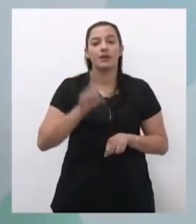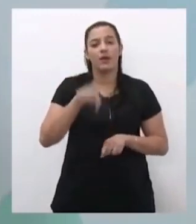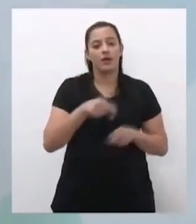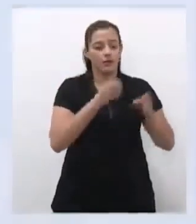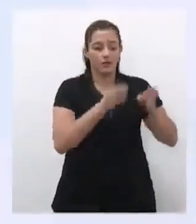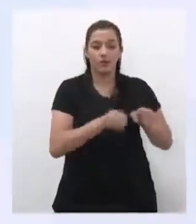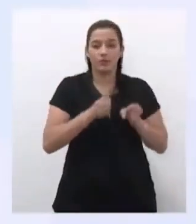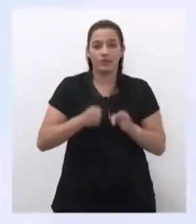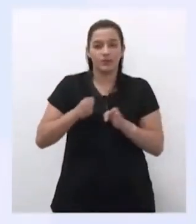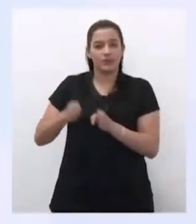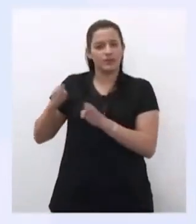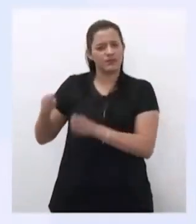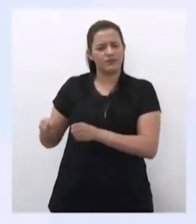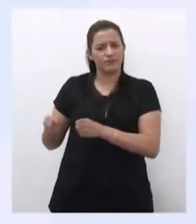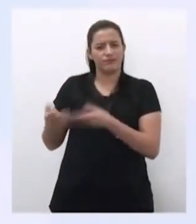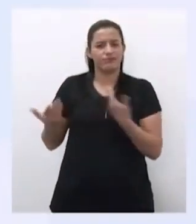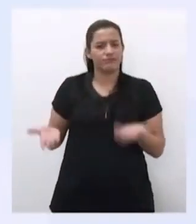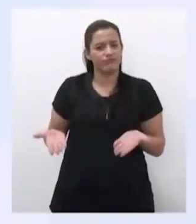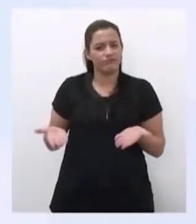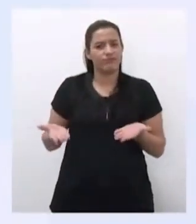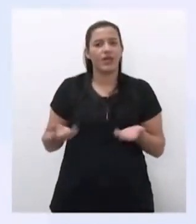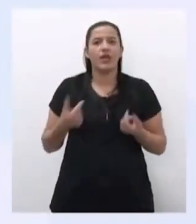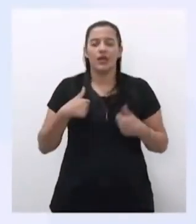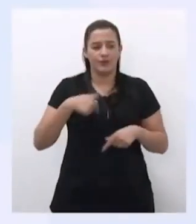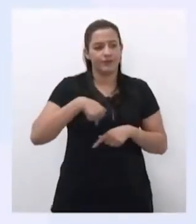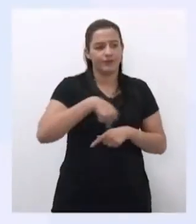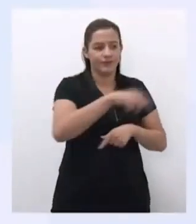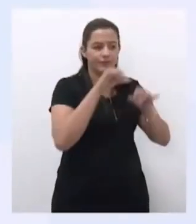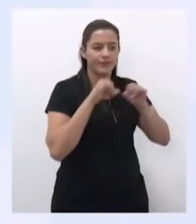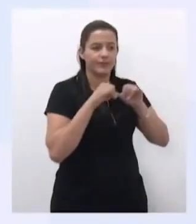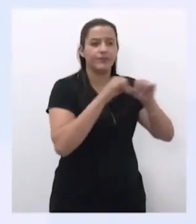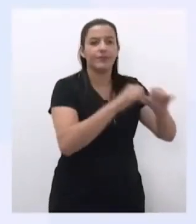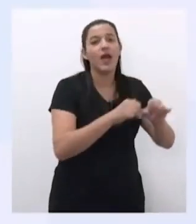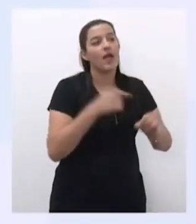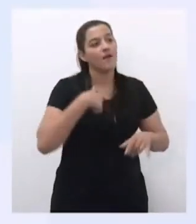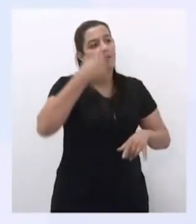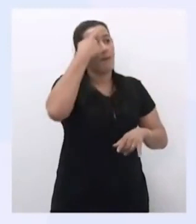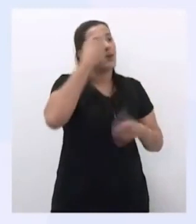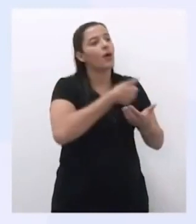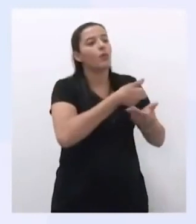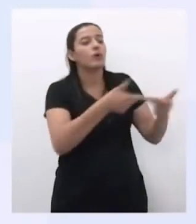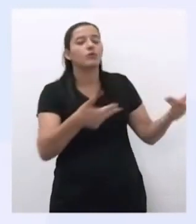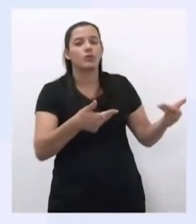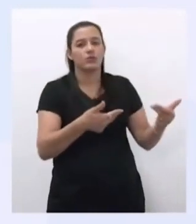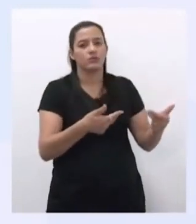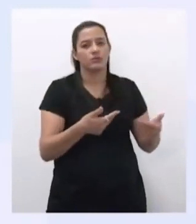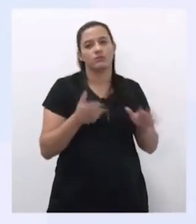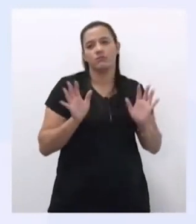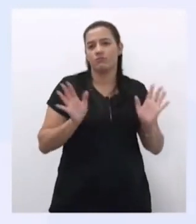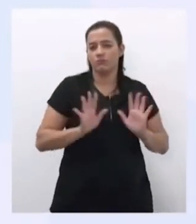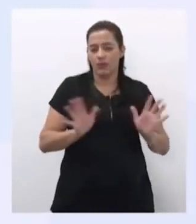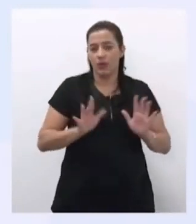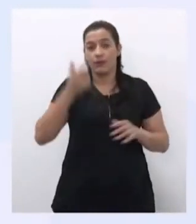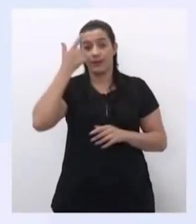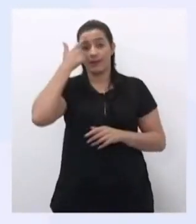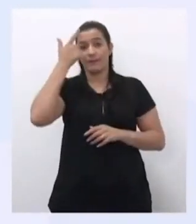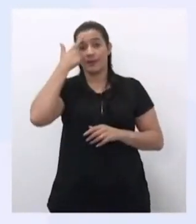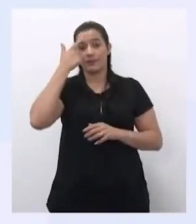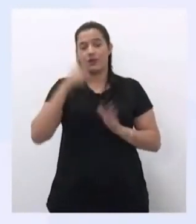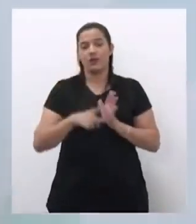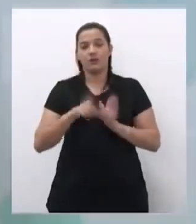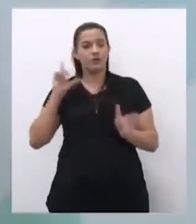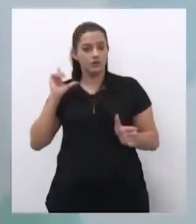organização. A gente não pode ir ao mercado com a cabeça assim, eu vou ao mercado comprar umas coisas. Não, eu tenho que pensar a alimentação.